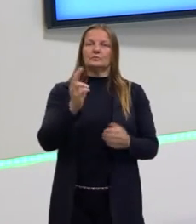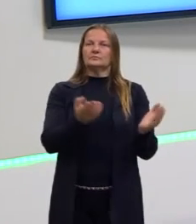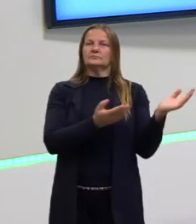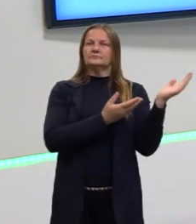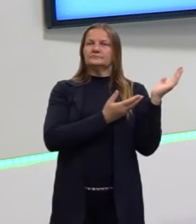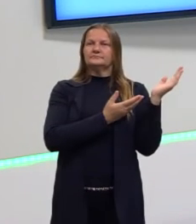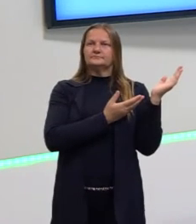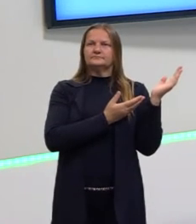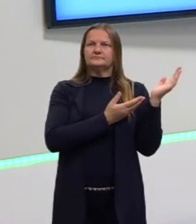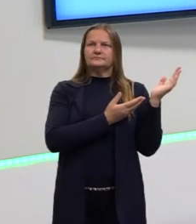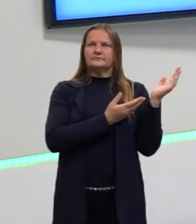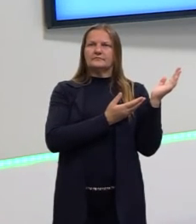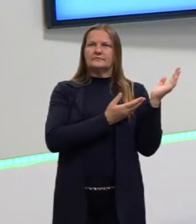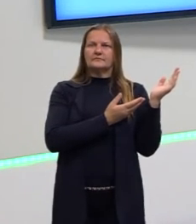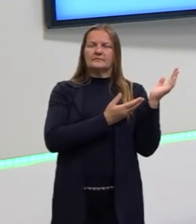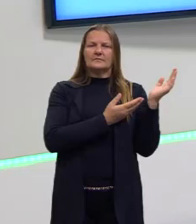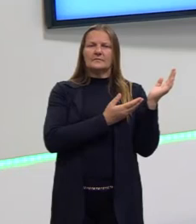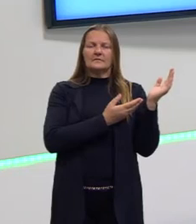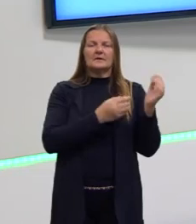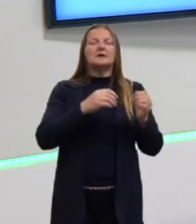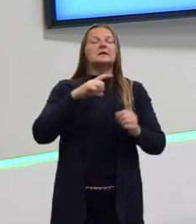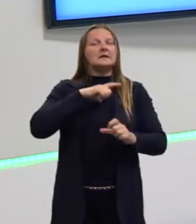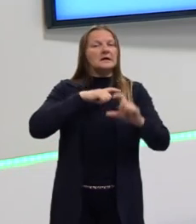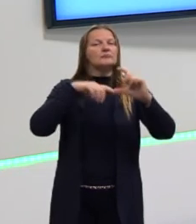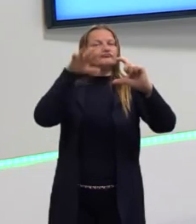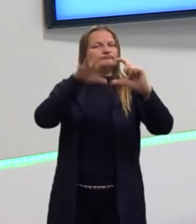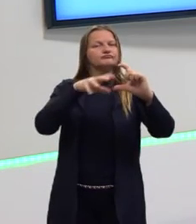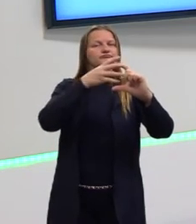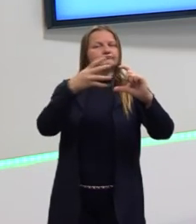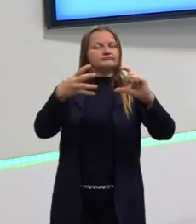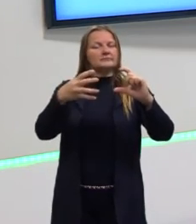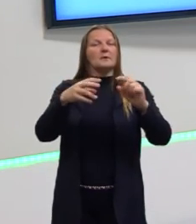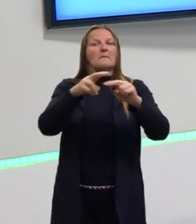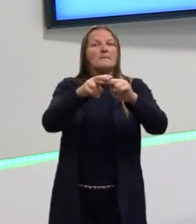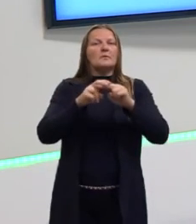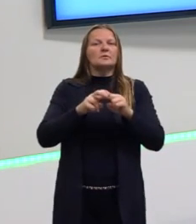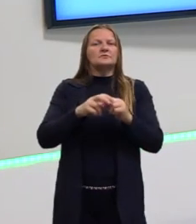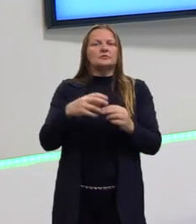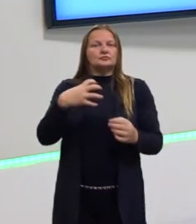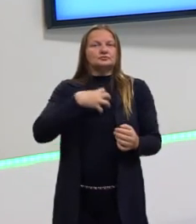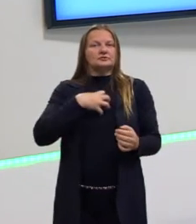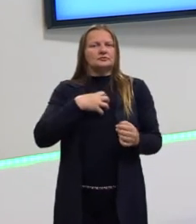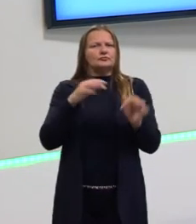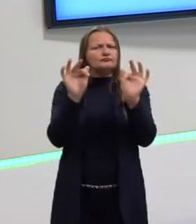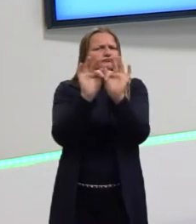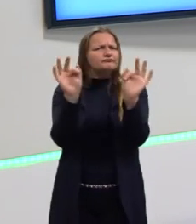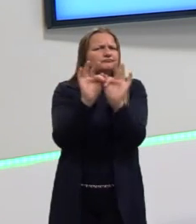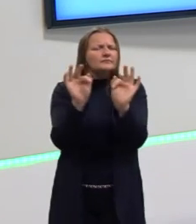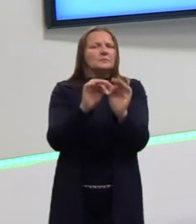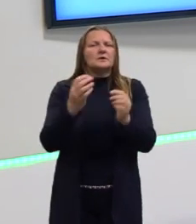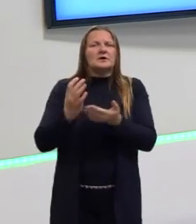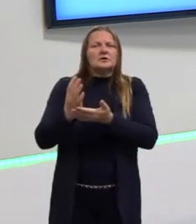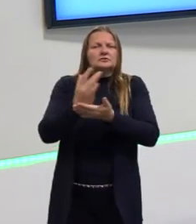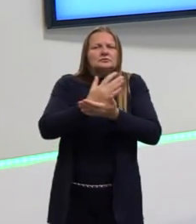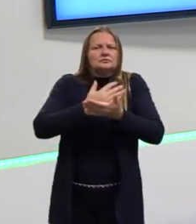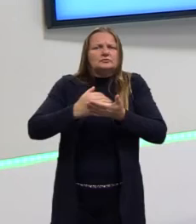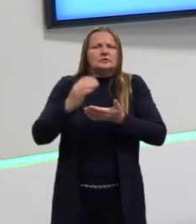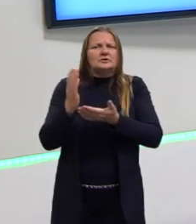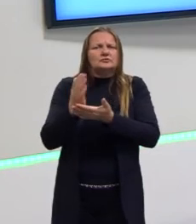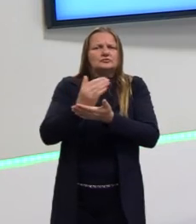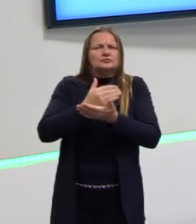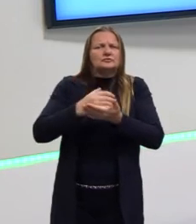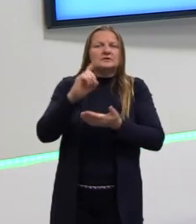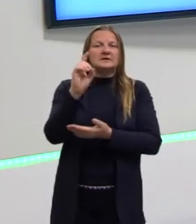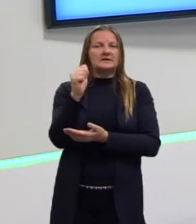temos justamente uma matriz né então é uma fórmula que envolve ali os dados dispostos